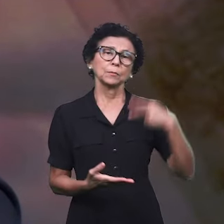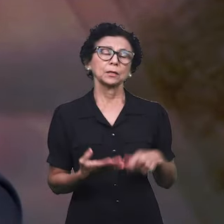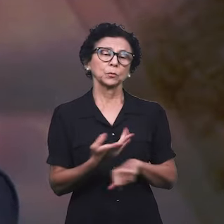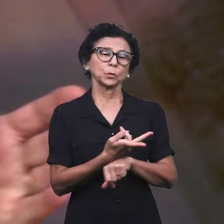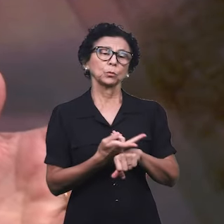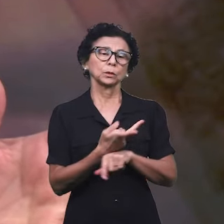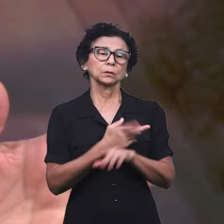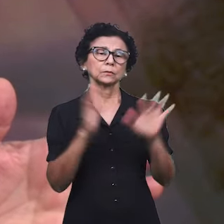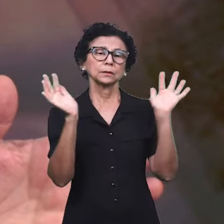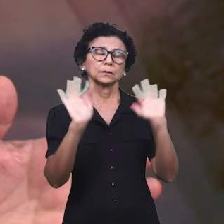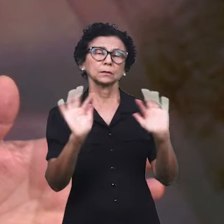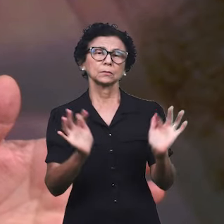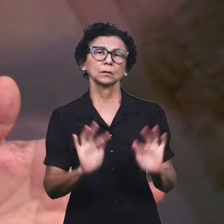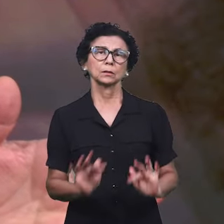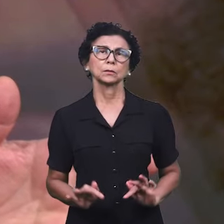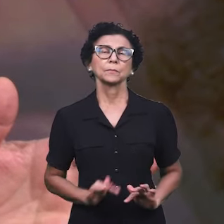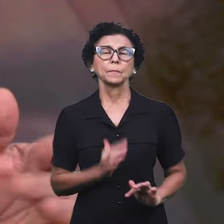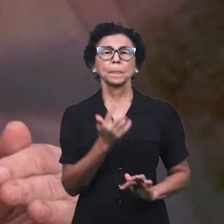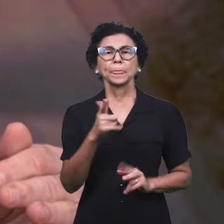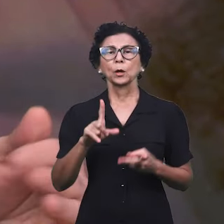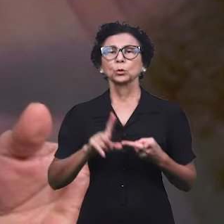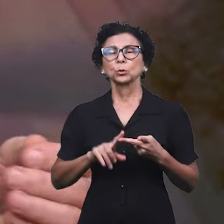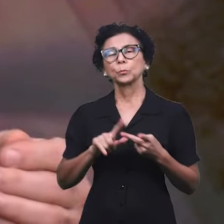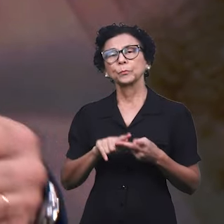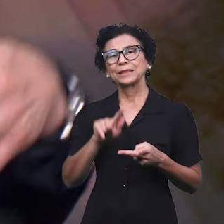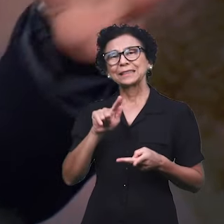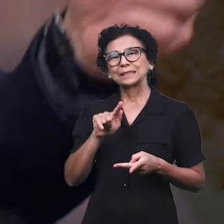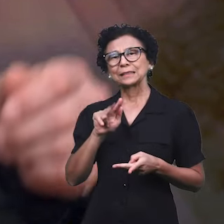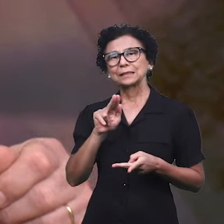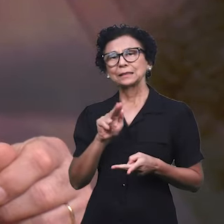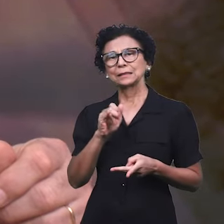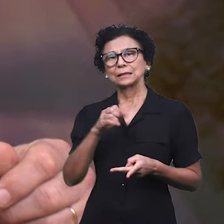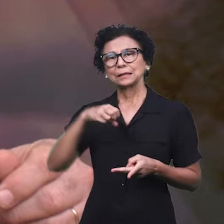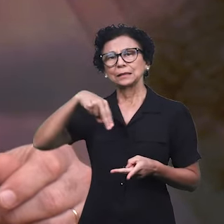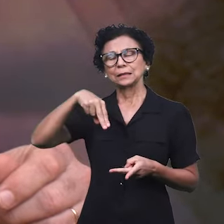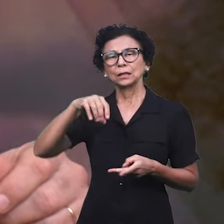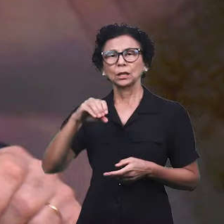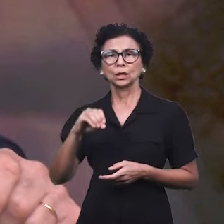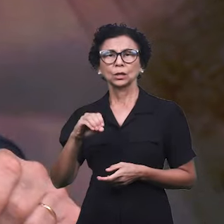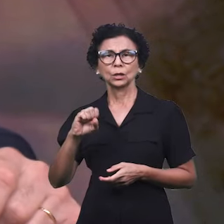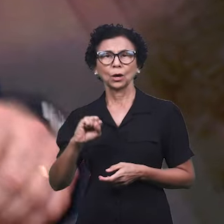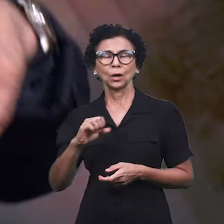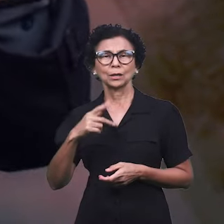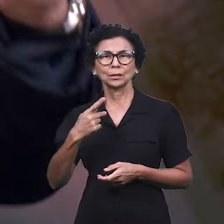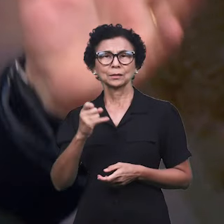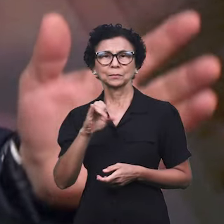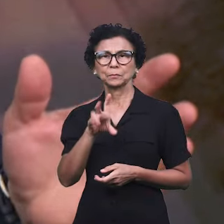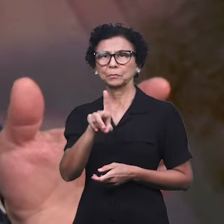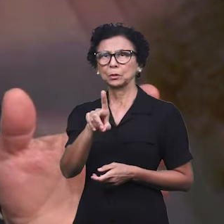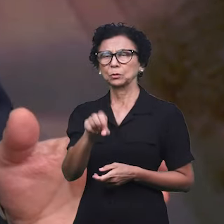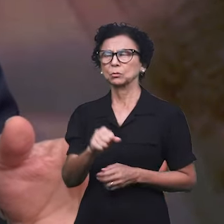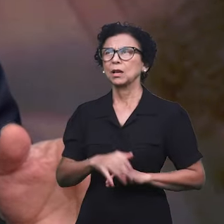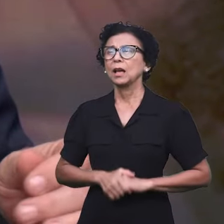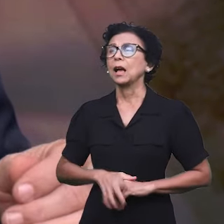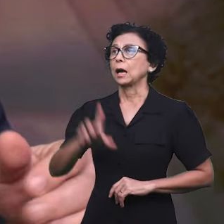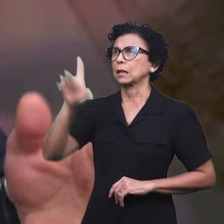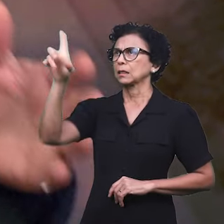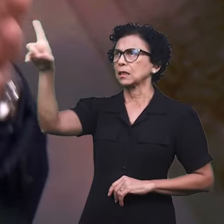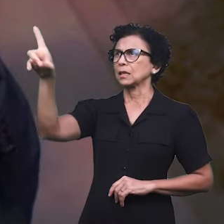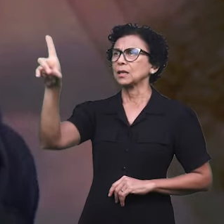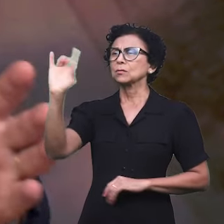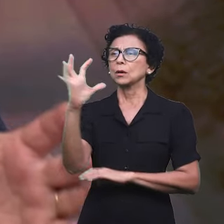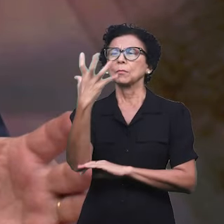gnósticos, eles não ignoravam Deus, mas para ele Deus podia ser a natureza, podia ser qualquer coisa, podia ser qualquer coisa, né?